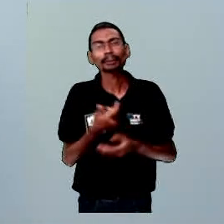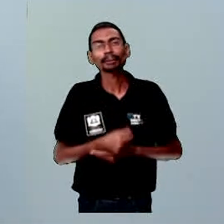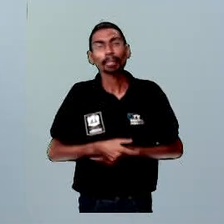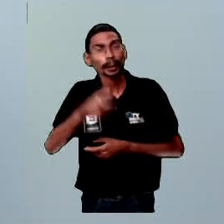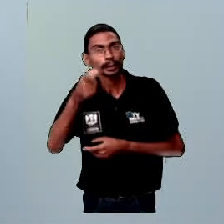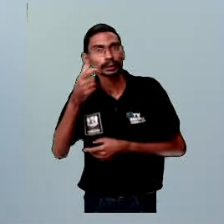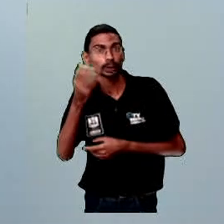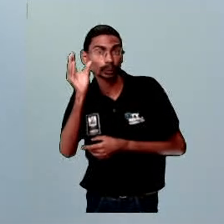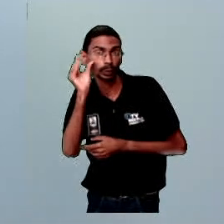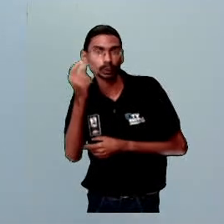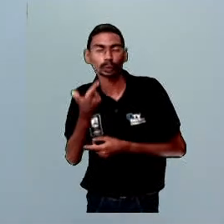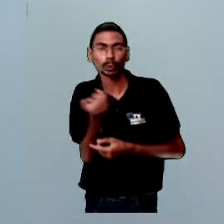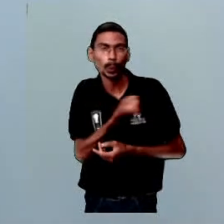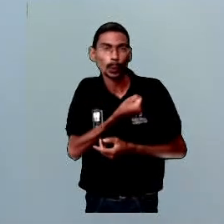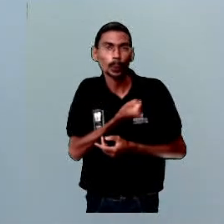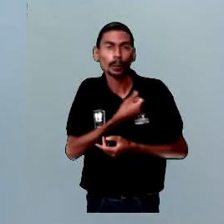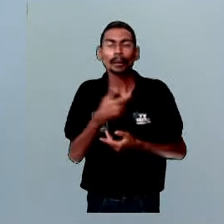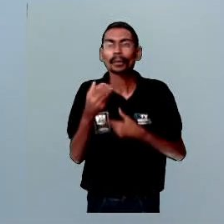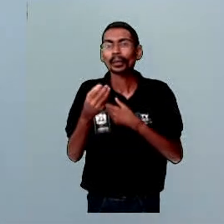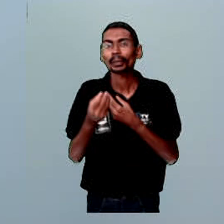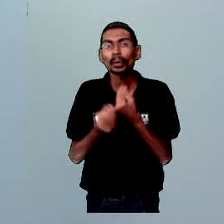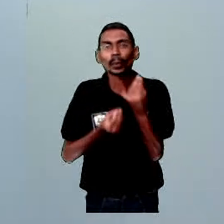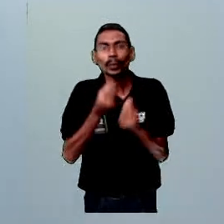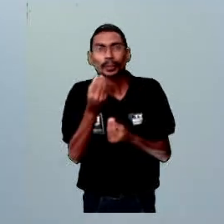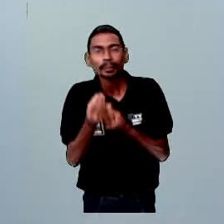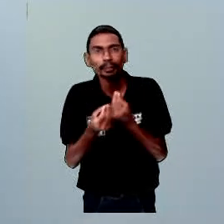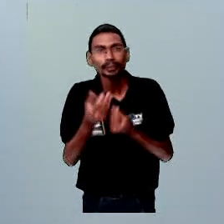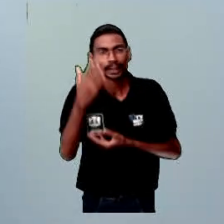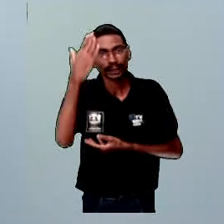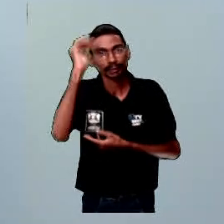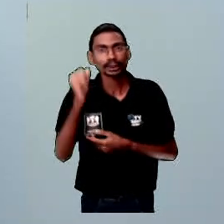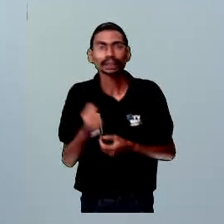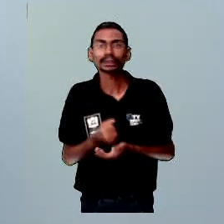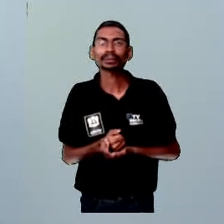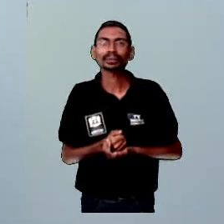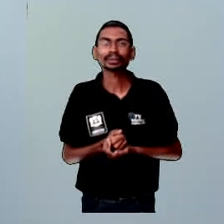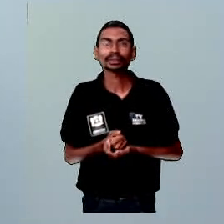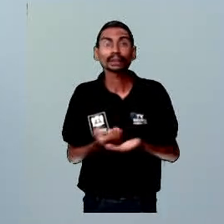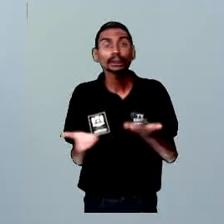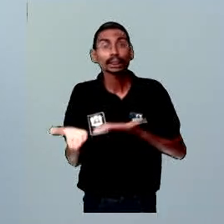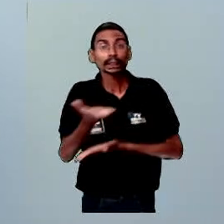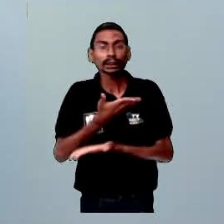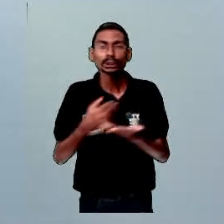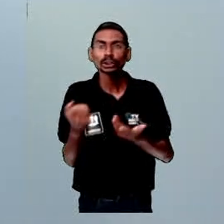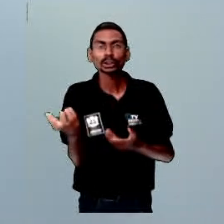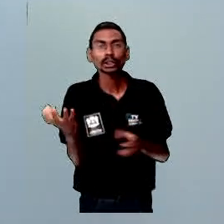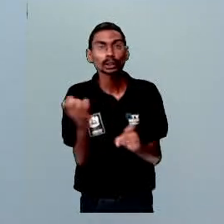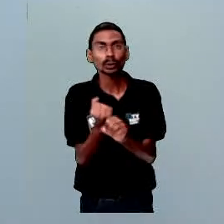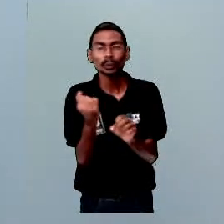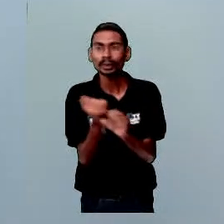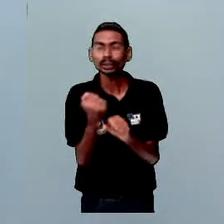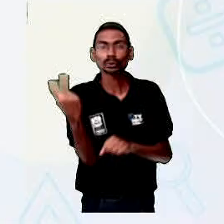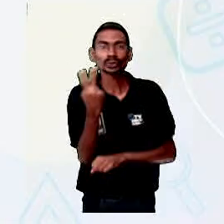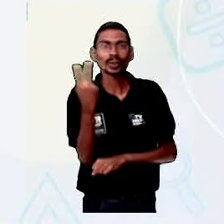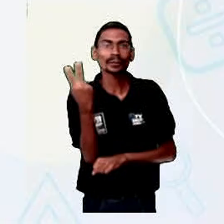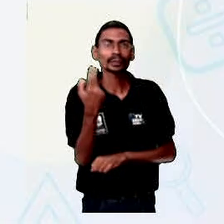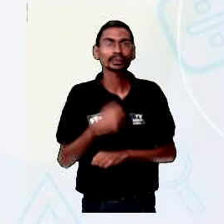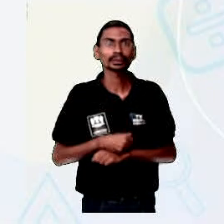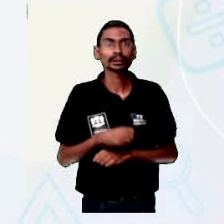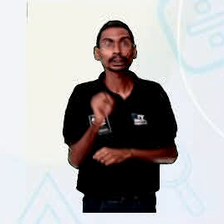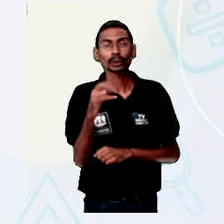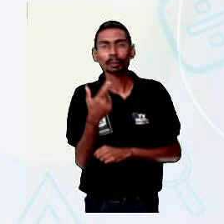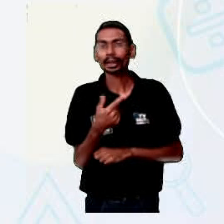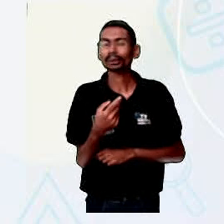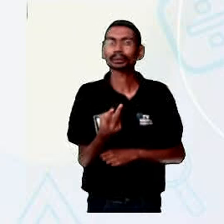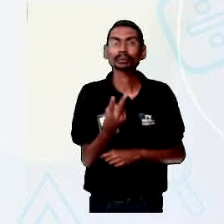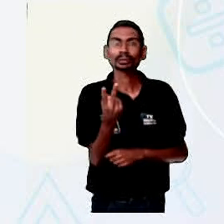esses números. Como que eu posso saber a relação entre a soma desses valores? Vê só, se eu pego dois números,